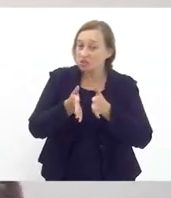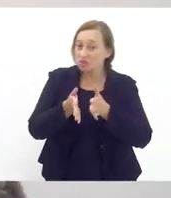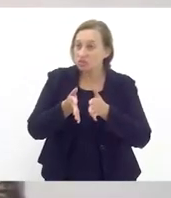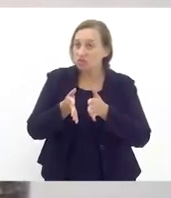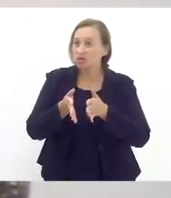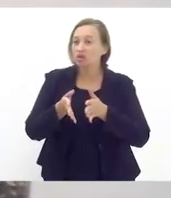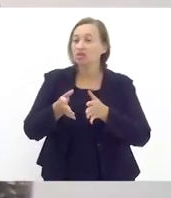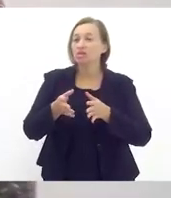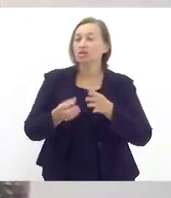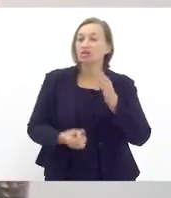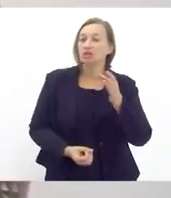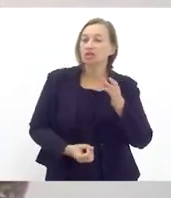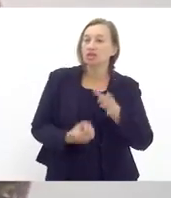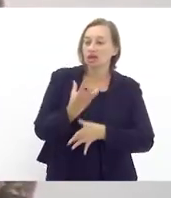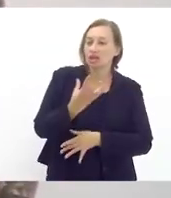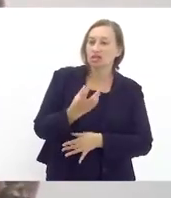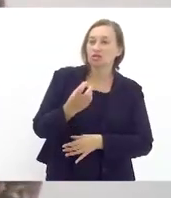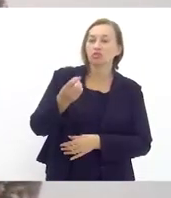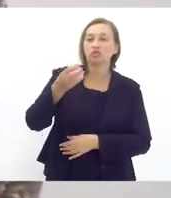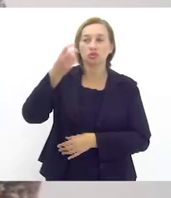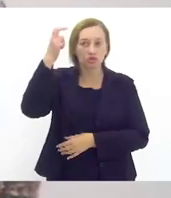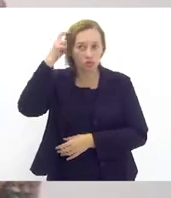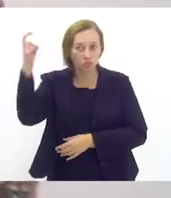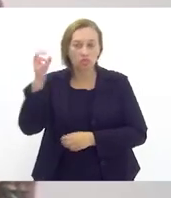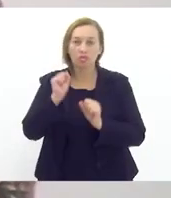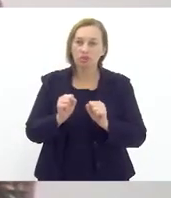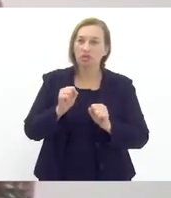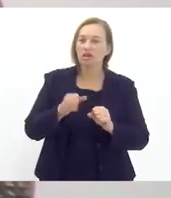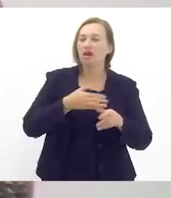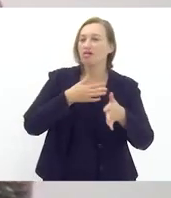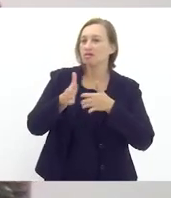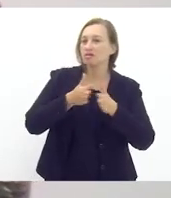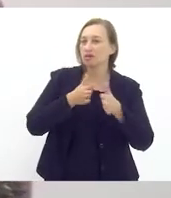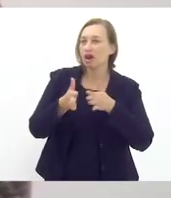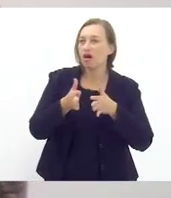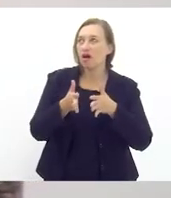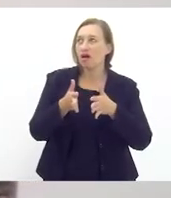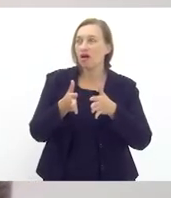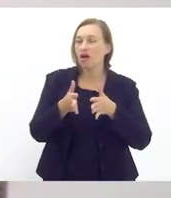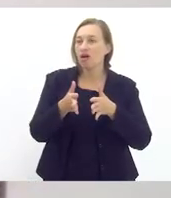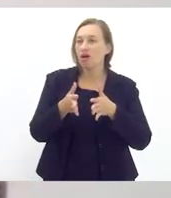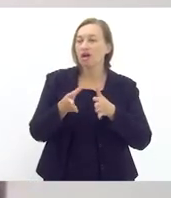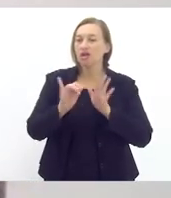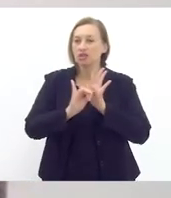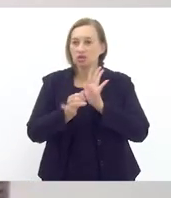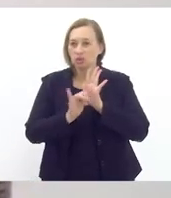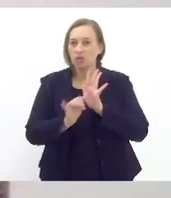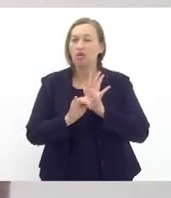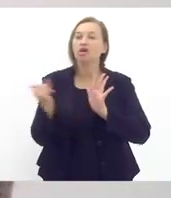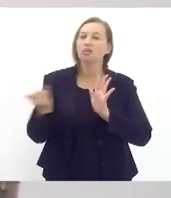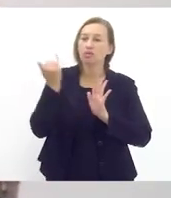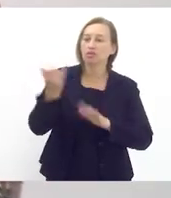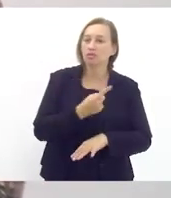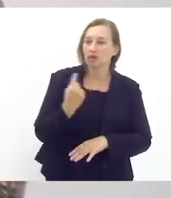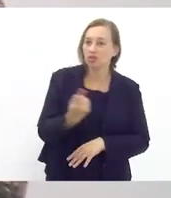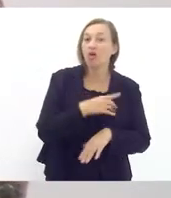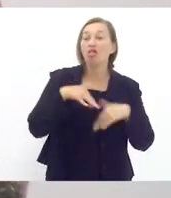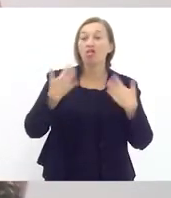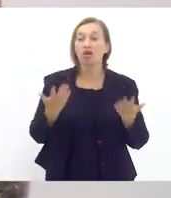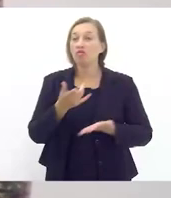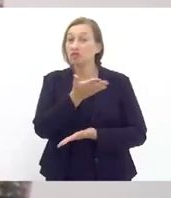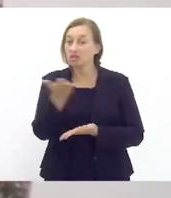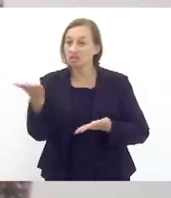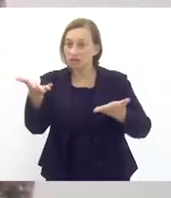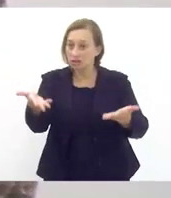dos fazedores de Cultura para poder acessar esse edital que é tão importante para nós então vocês